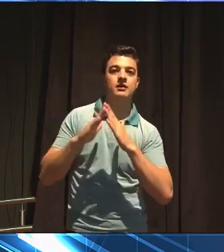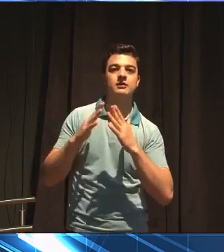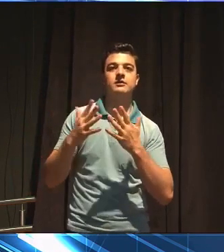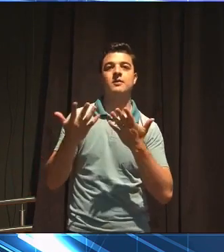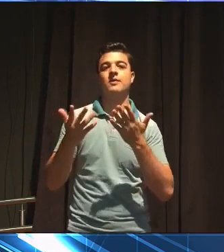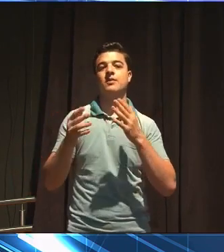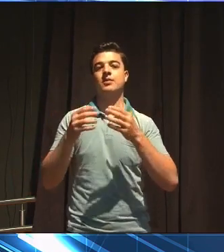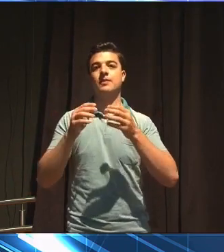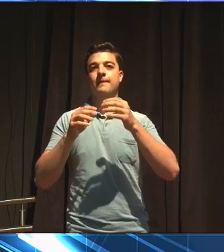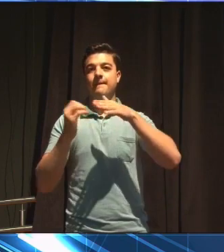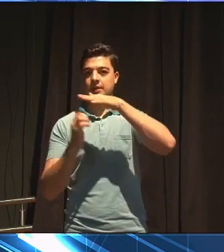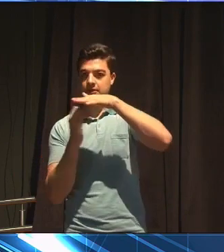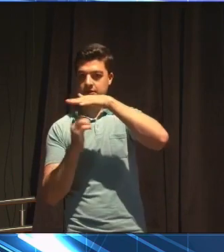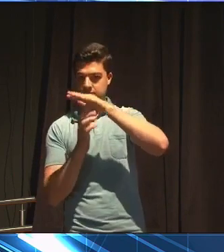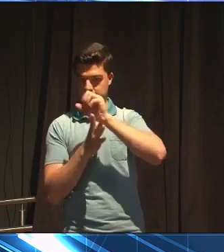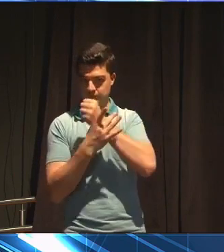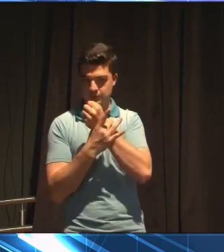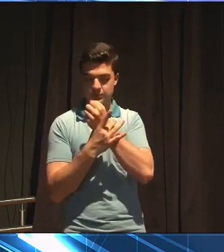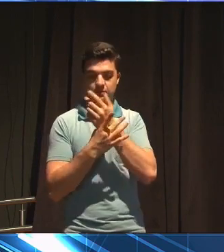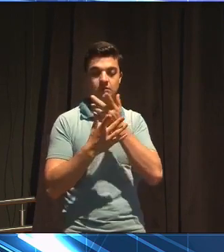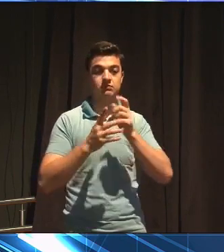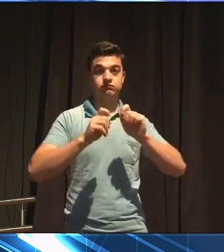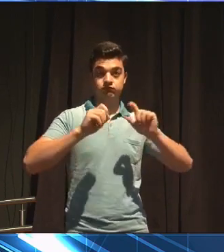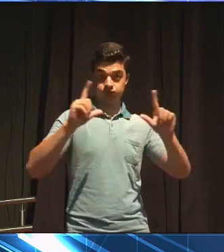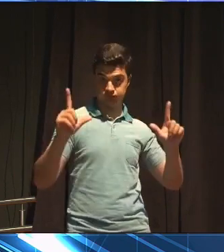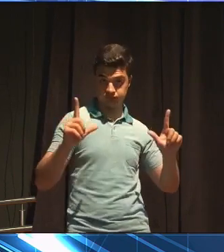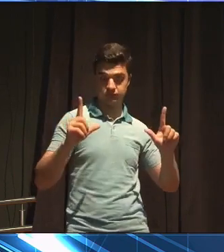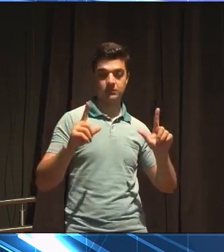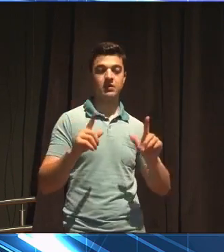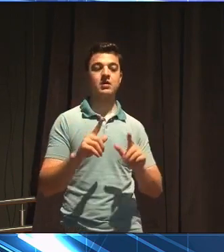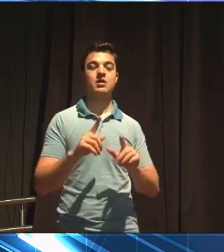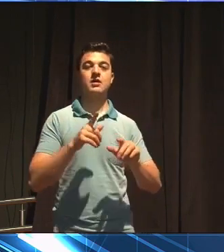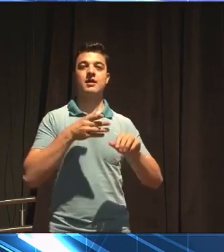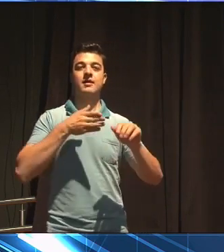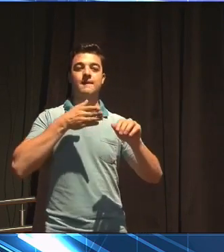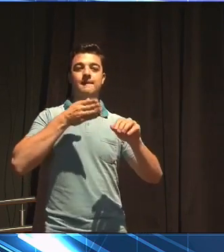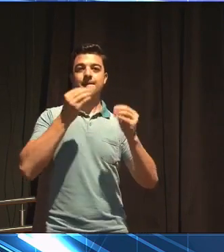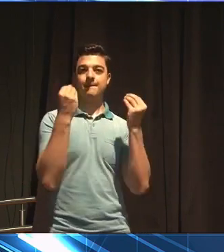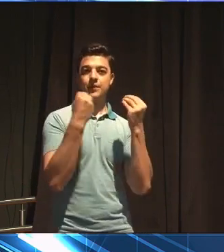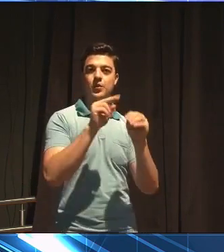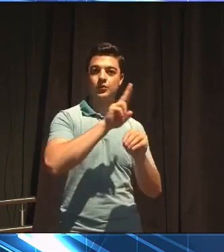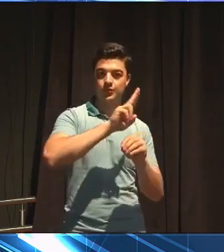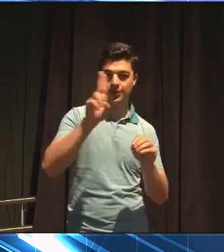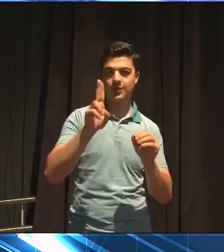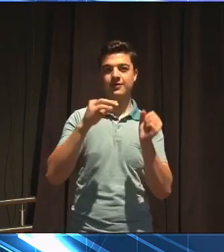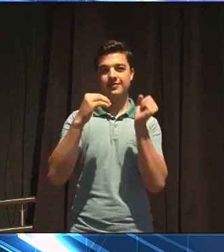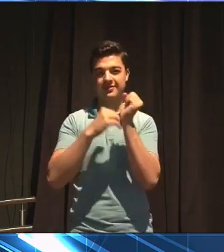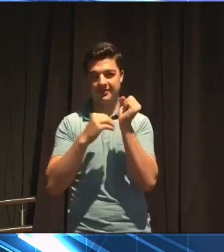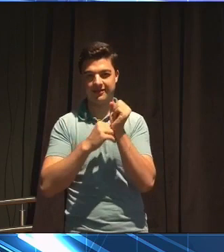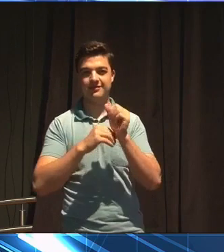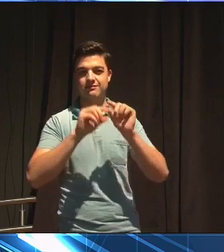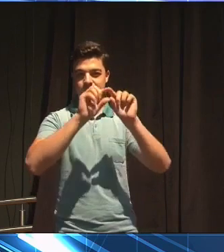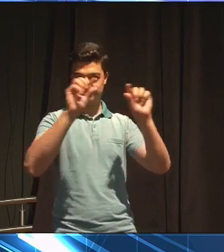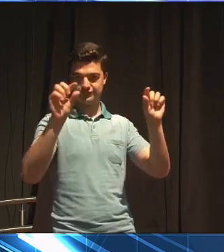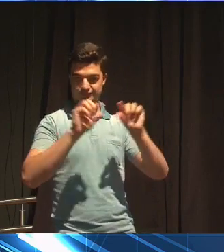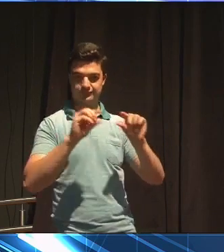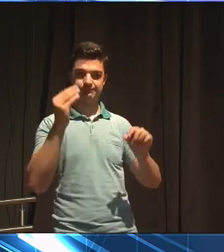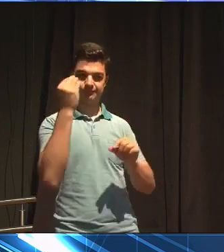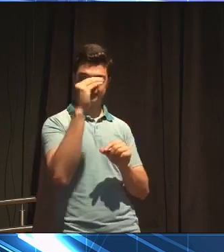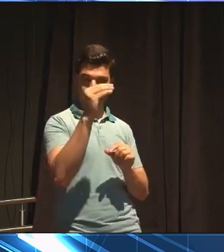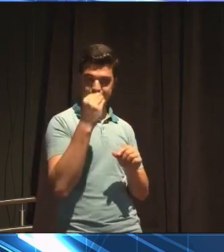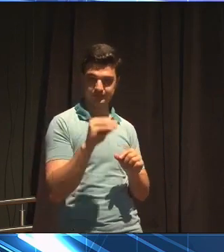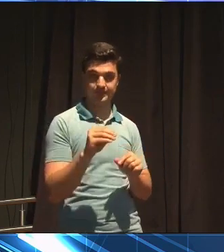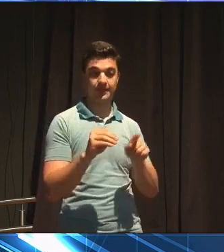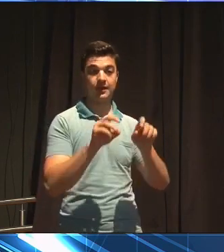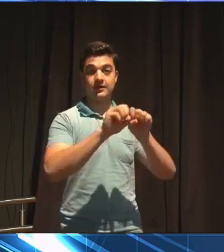empresarial. E aí ele vai se logar nesse sistema. E aí esse sistema ele vai emitir um token